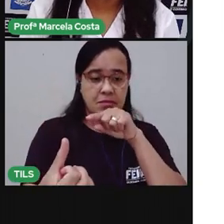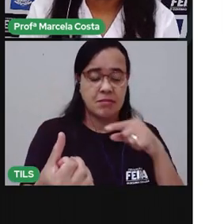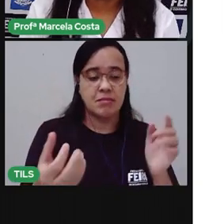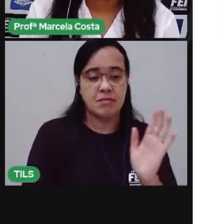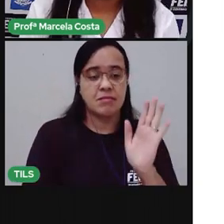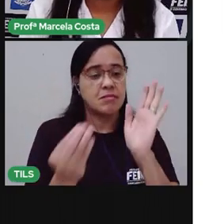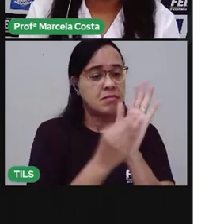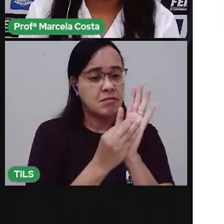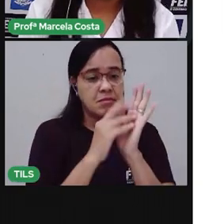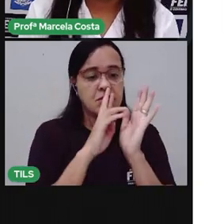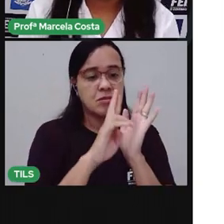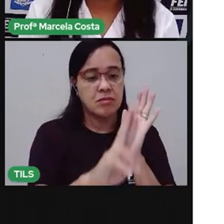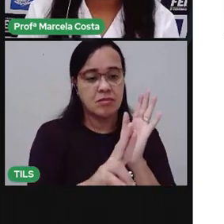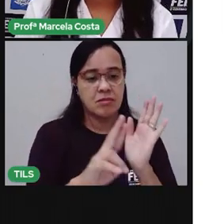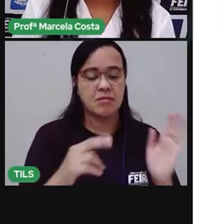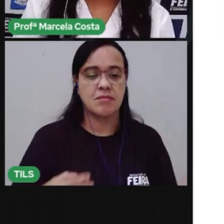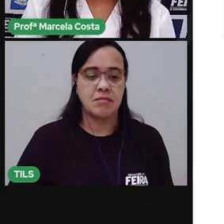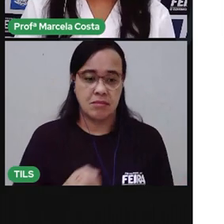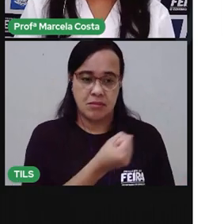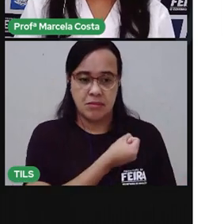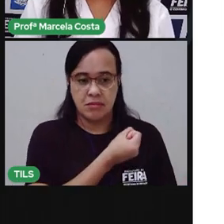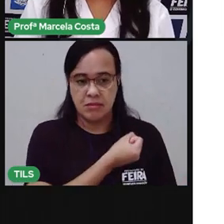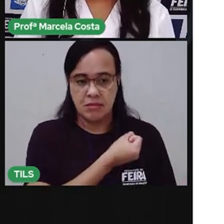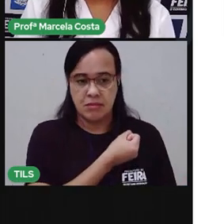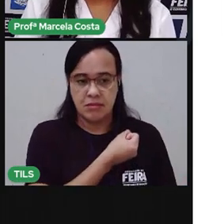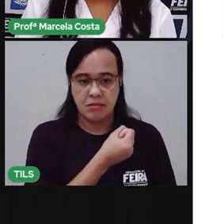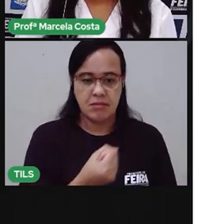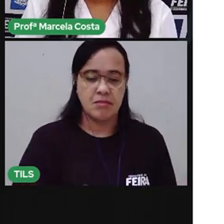Coloque aqui o número sei